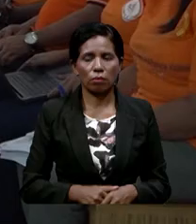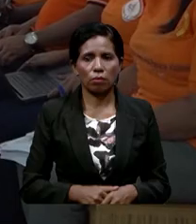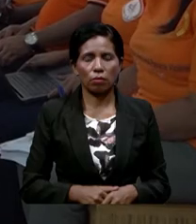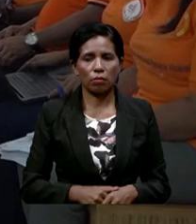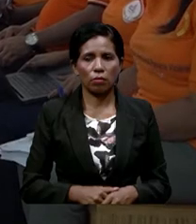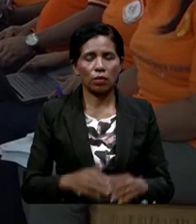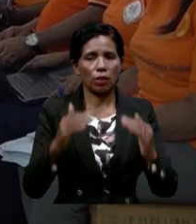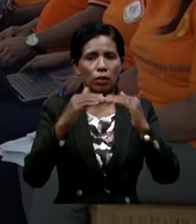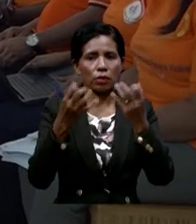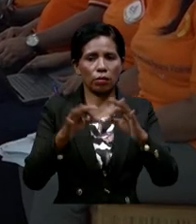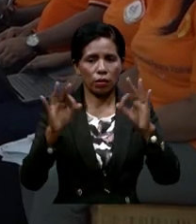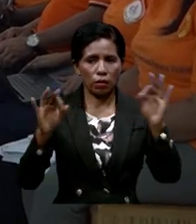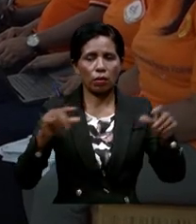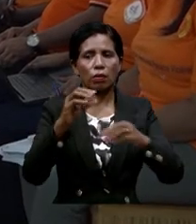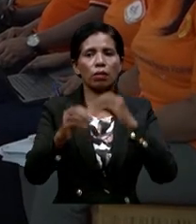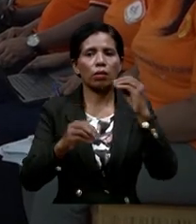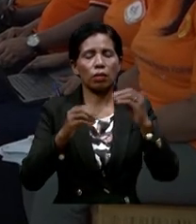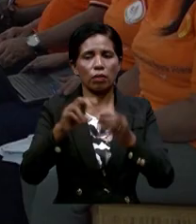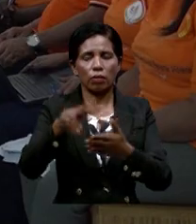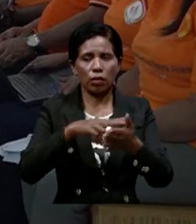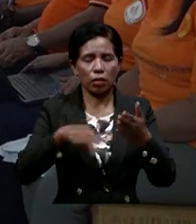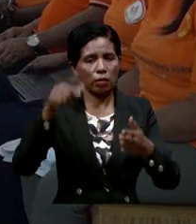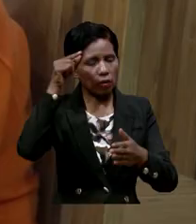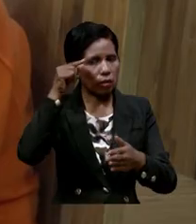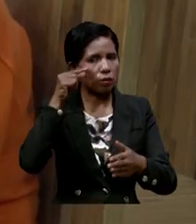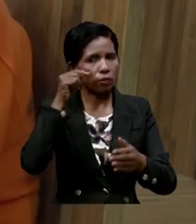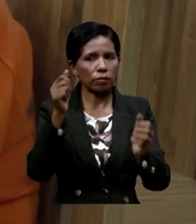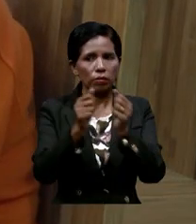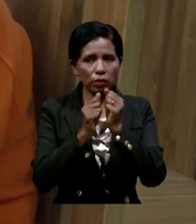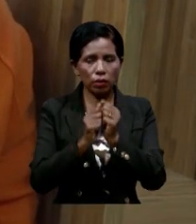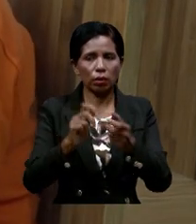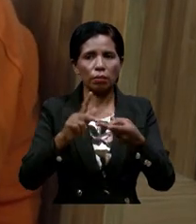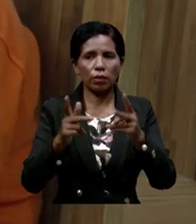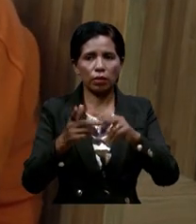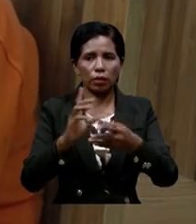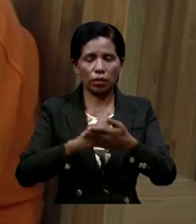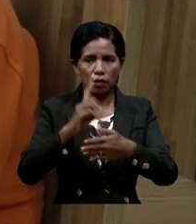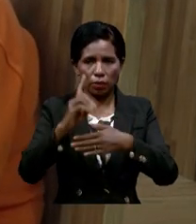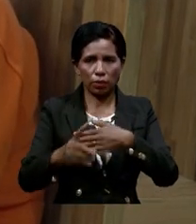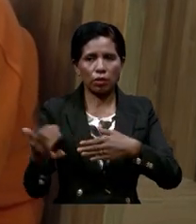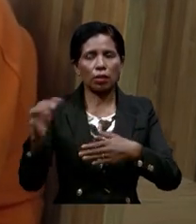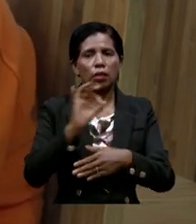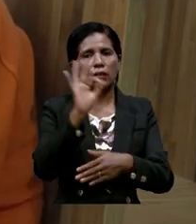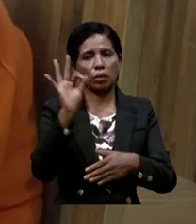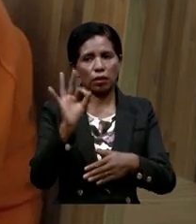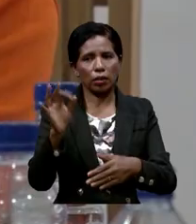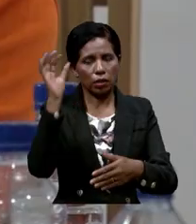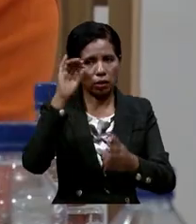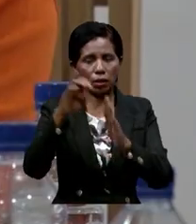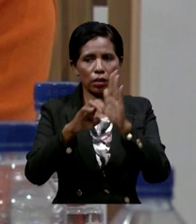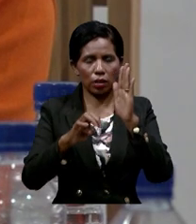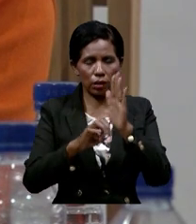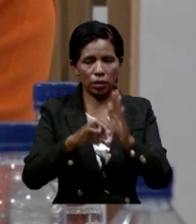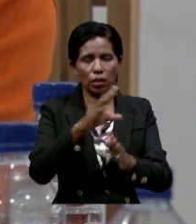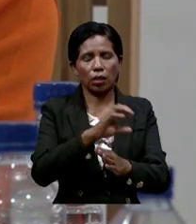Remata encontro horre de referral con aba violência bazia bazia nero hamutu ko parceiro de desenvolvimento Sira ia sexta ne Secretaria de Estado